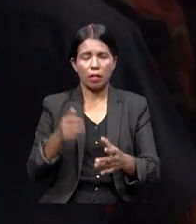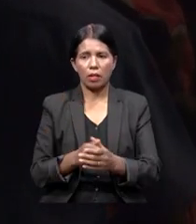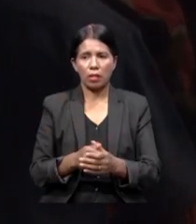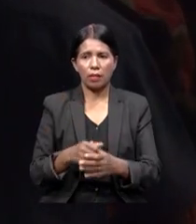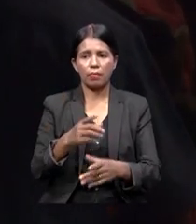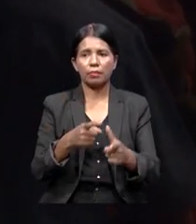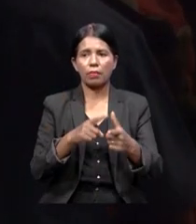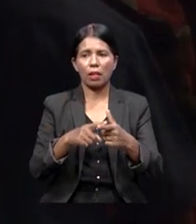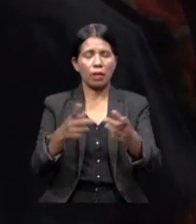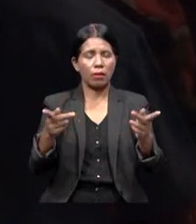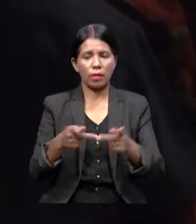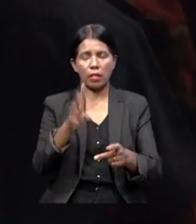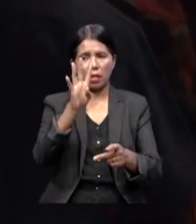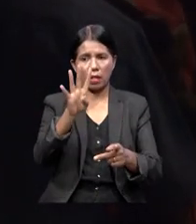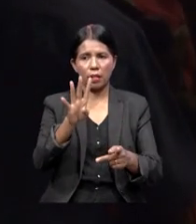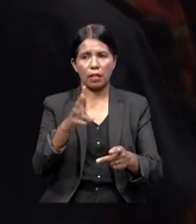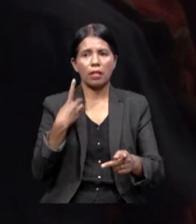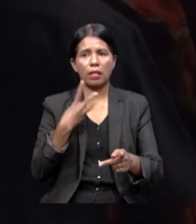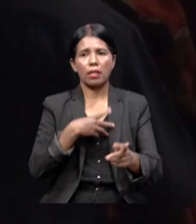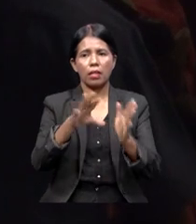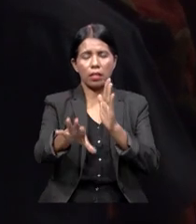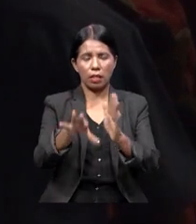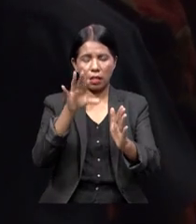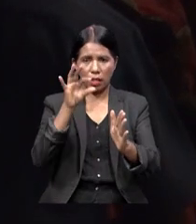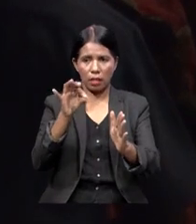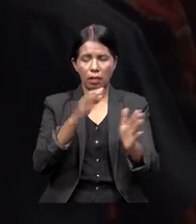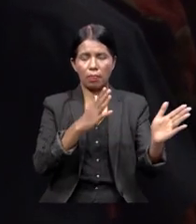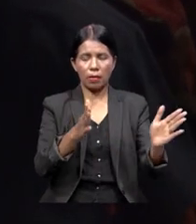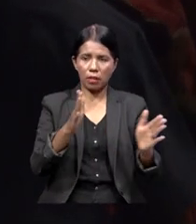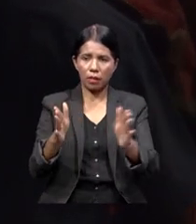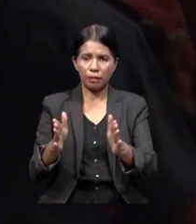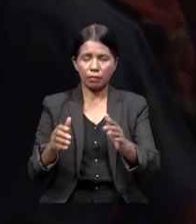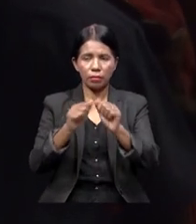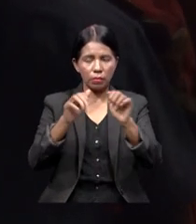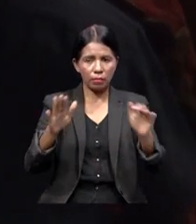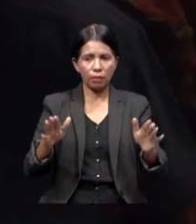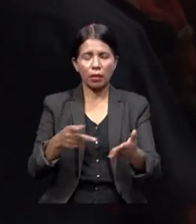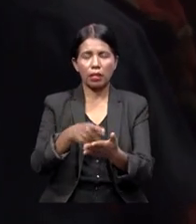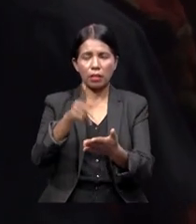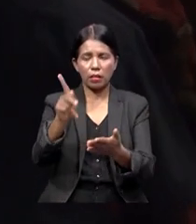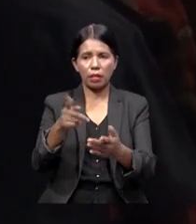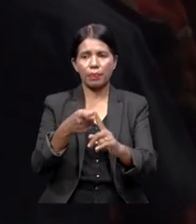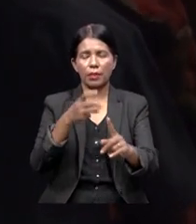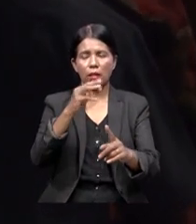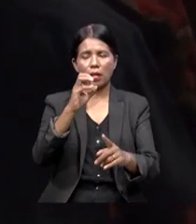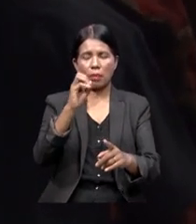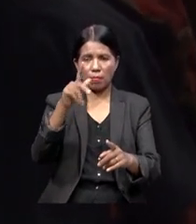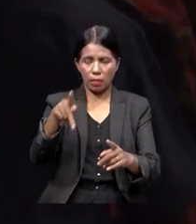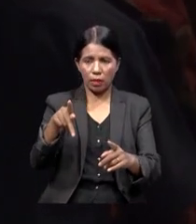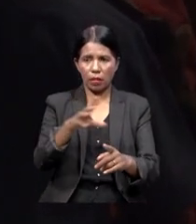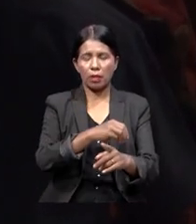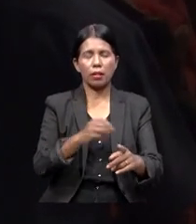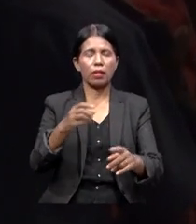Geral. Mas bem, Fatin Rá, a Tona Maca, e está retando na processo administrativamente, os imóveis, as